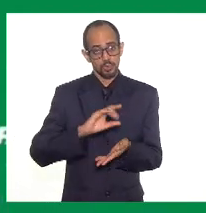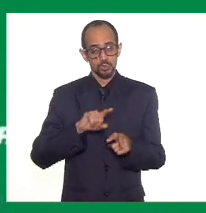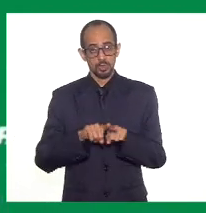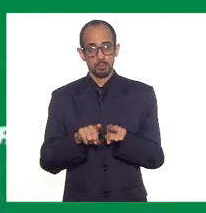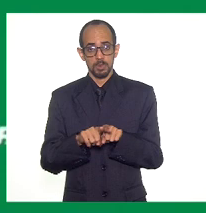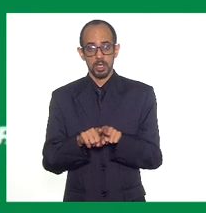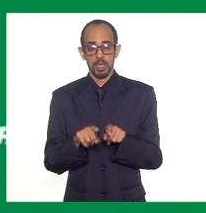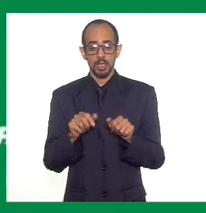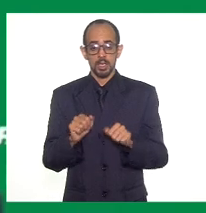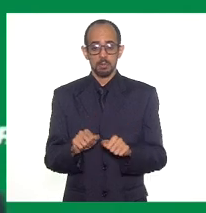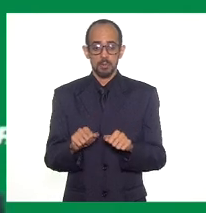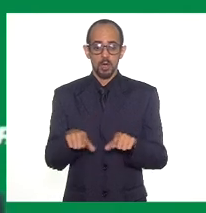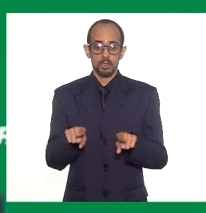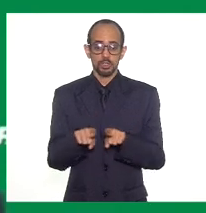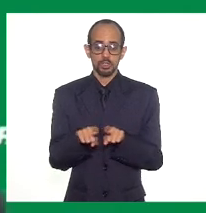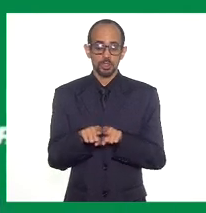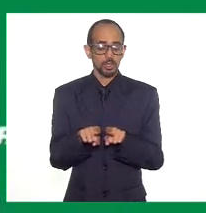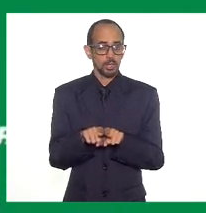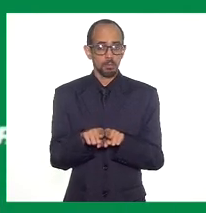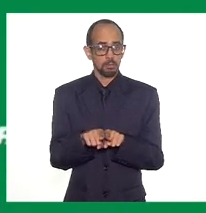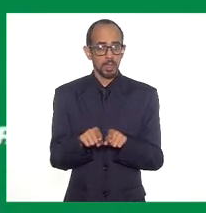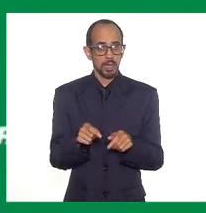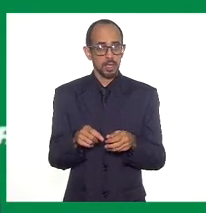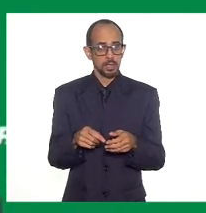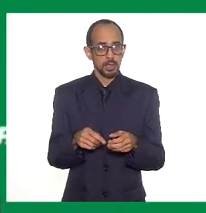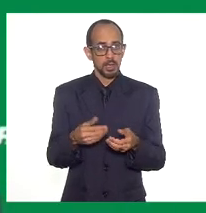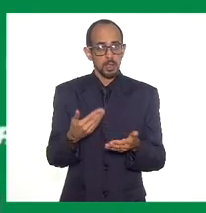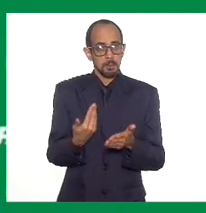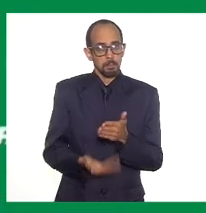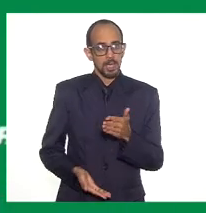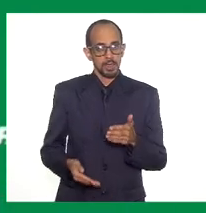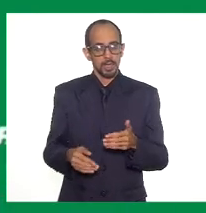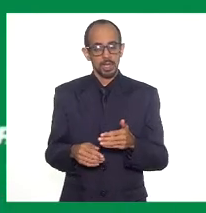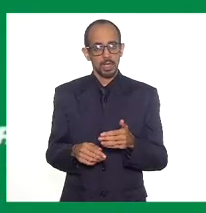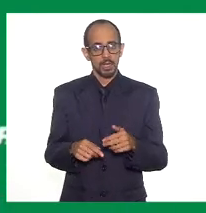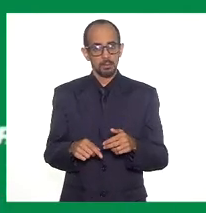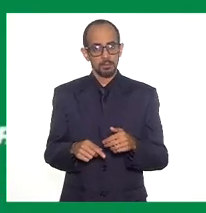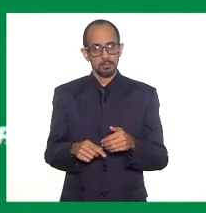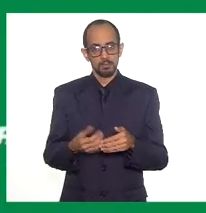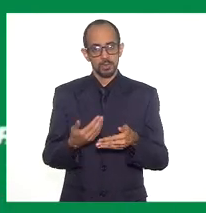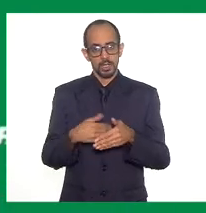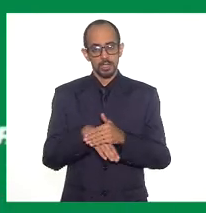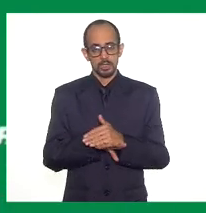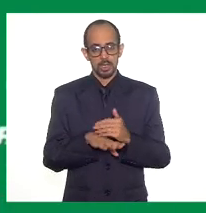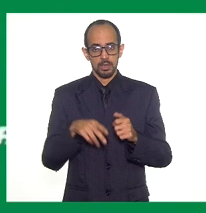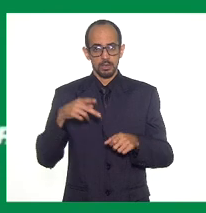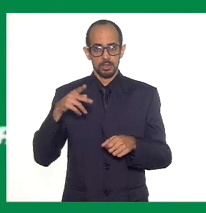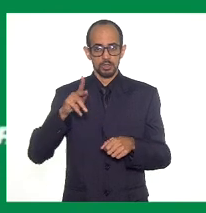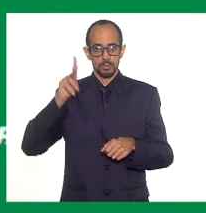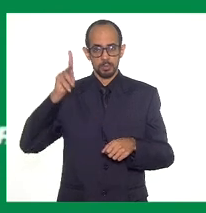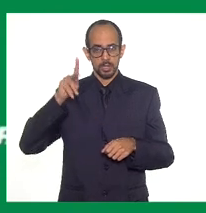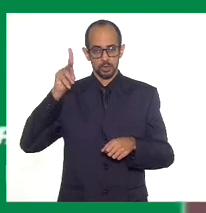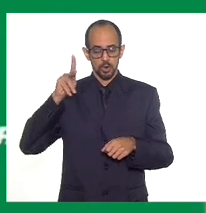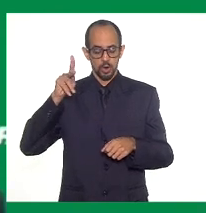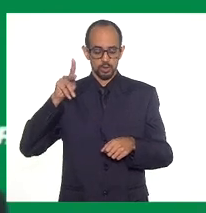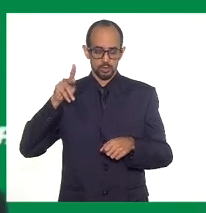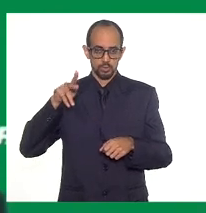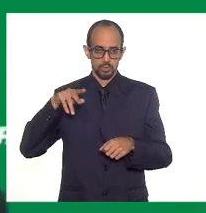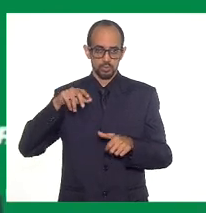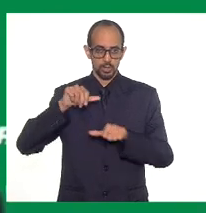reservas em riqueza. Né? Se eu tivesse que resumir, vamos dizer, em uma frase, né, é de que temos